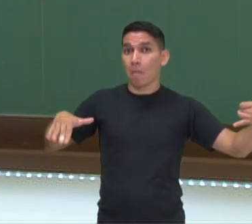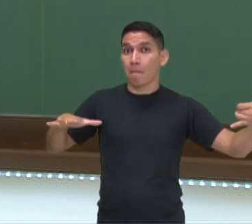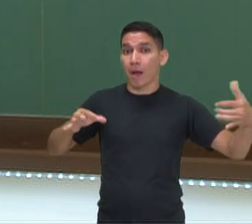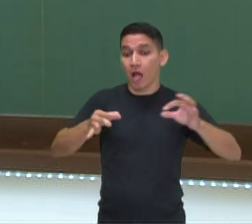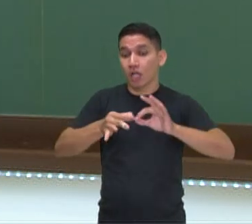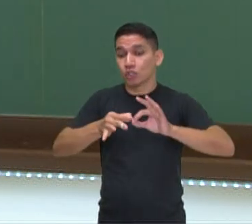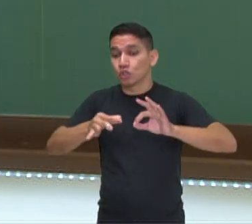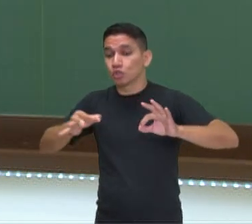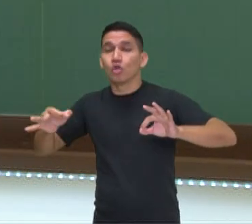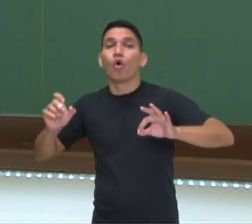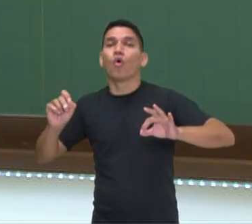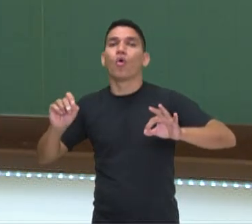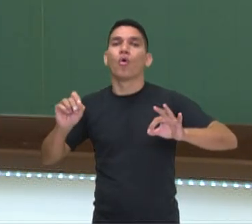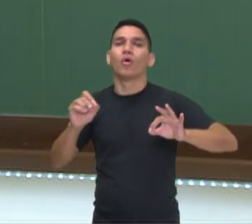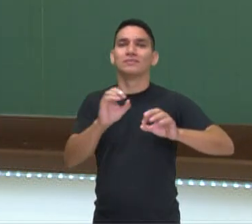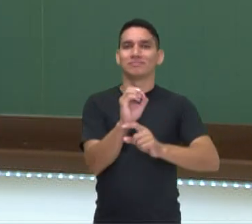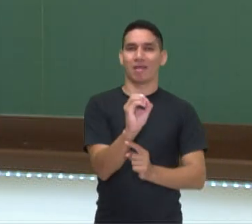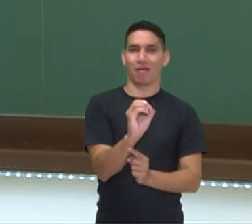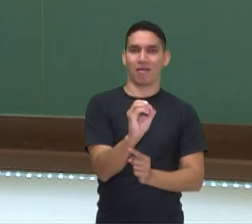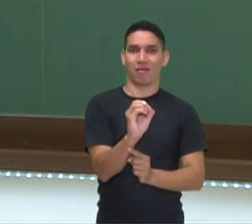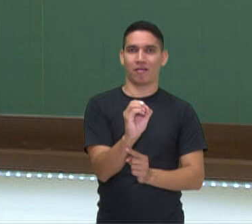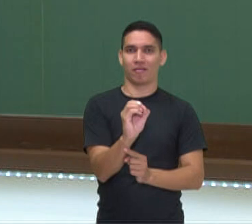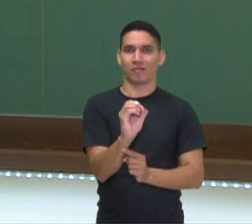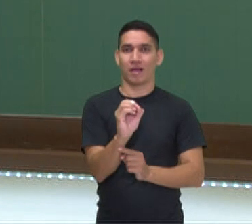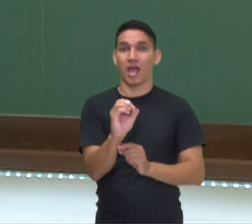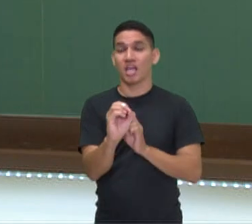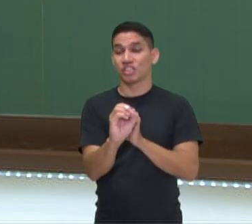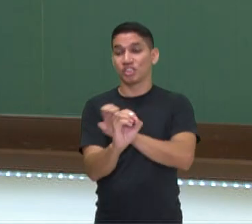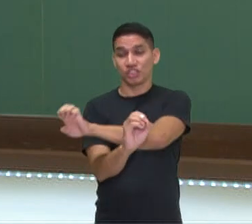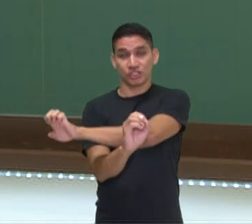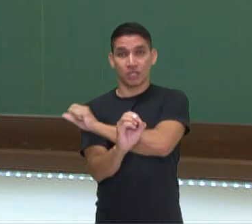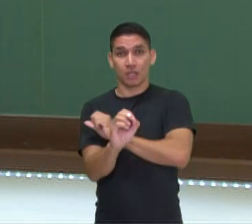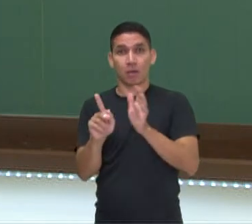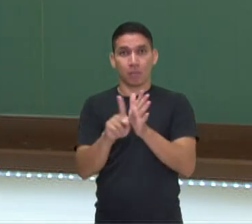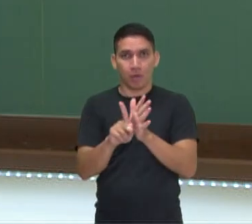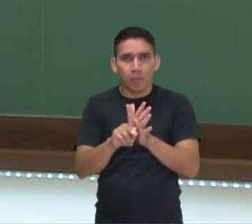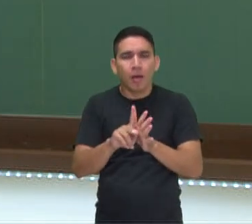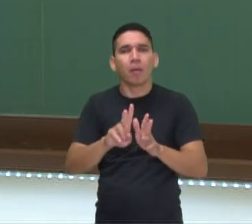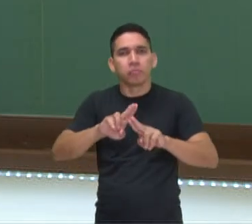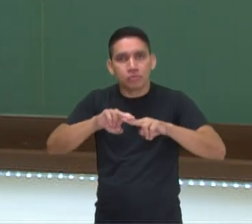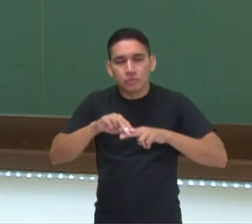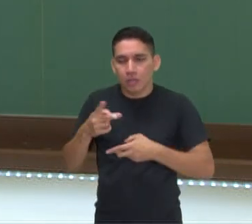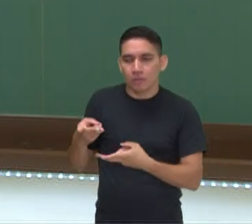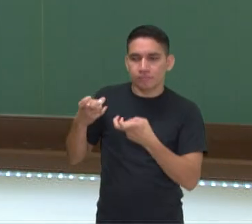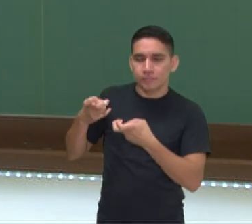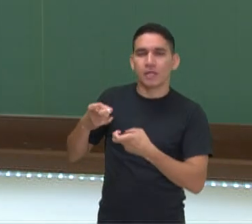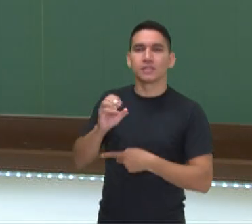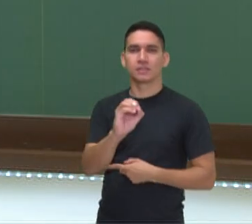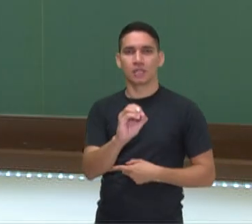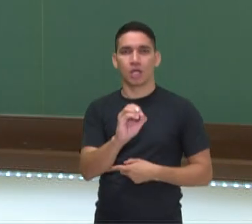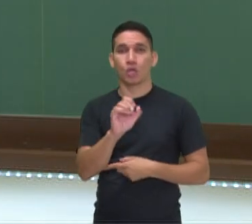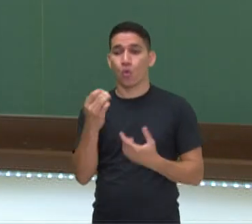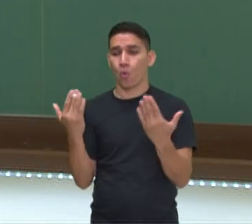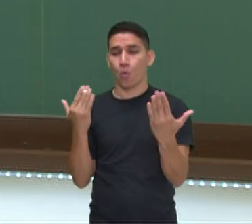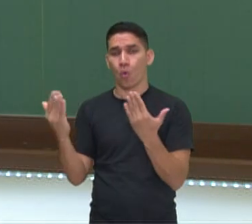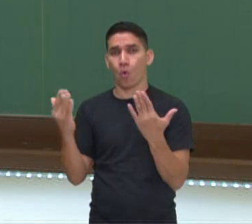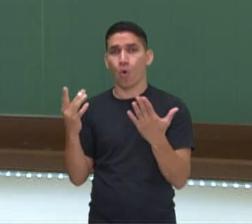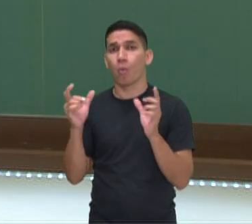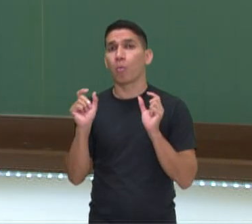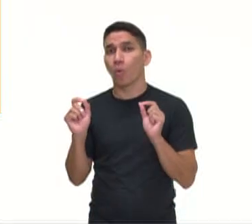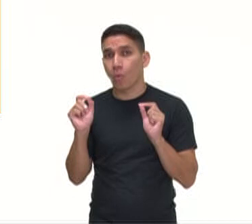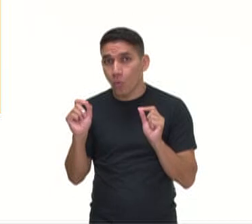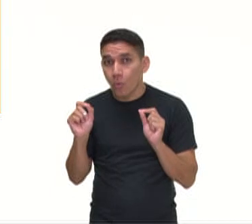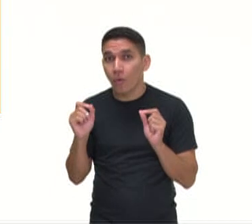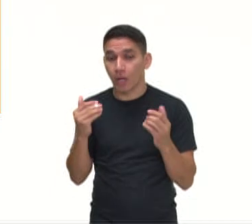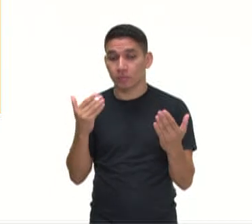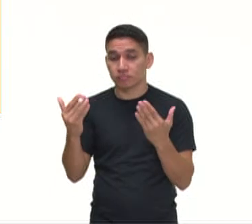mais distante do zero, mais à esquerda do zero e mais distante do zero do que quando comparamos a